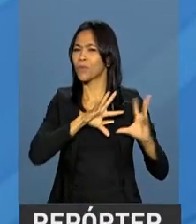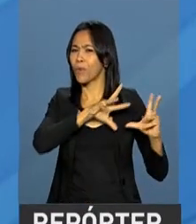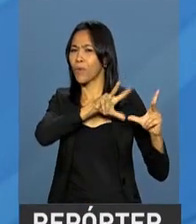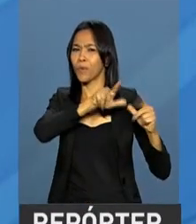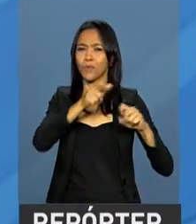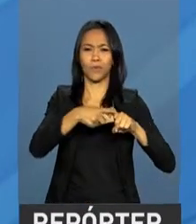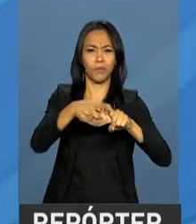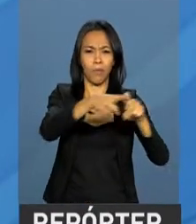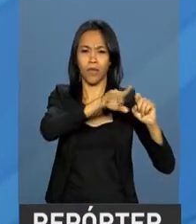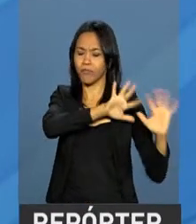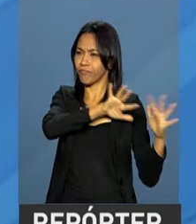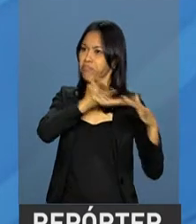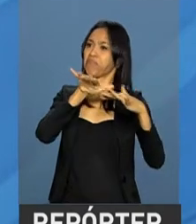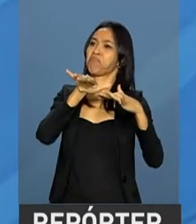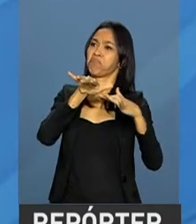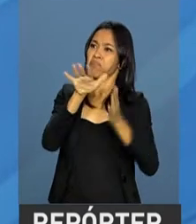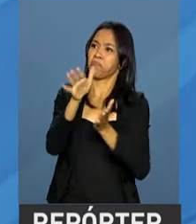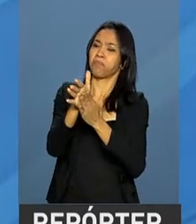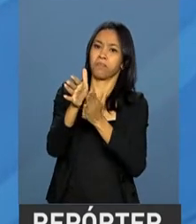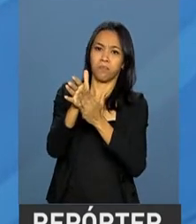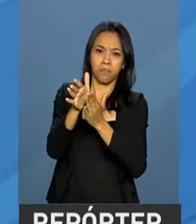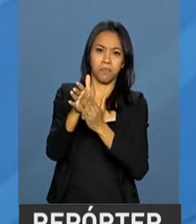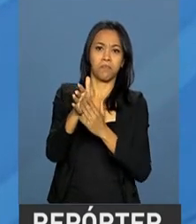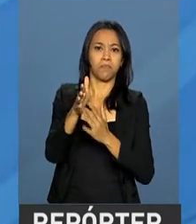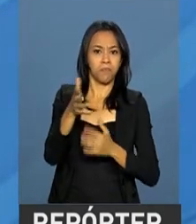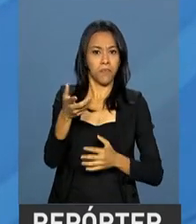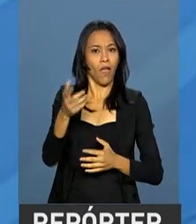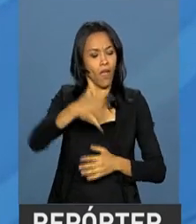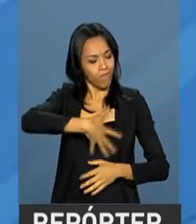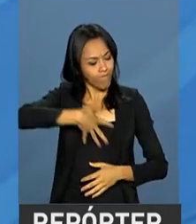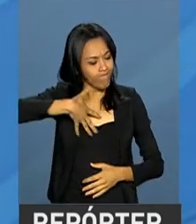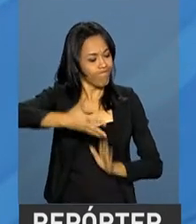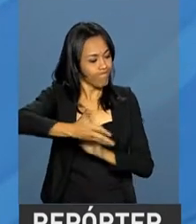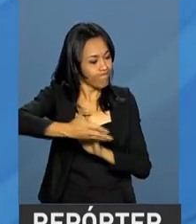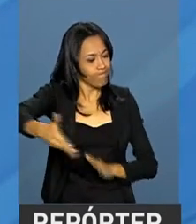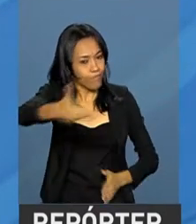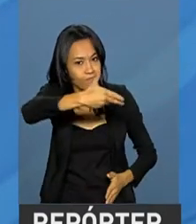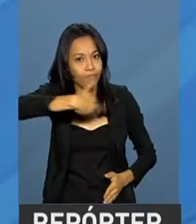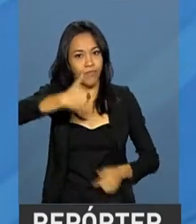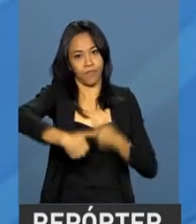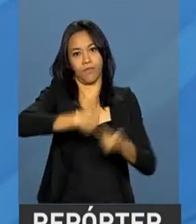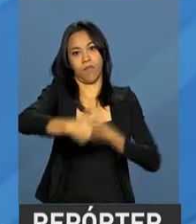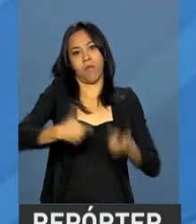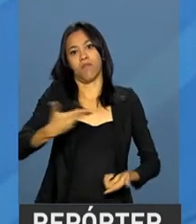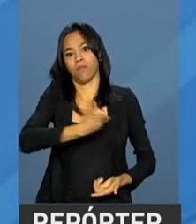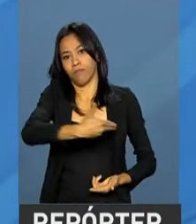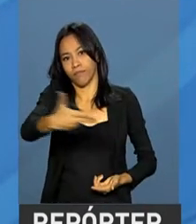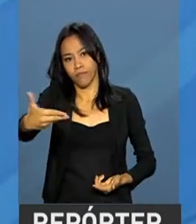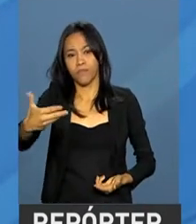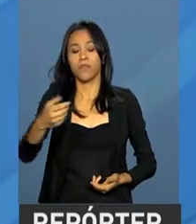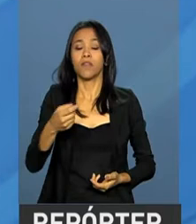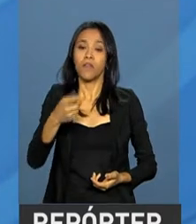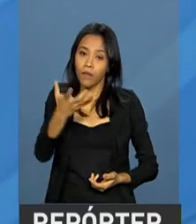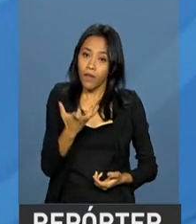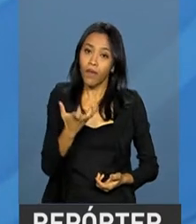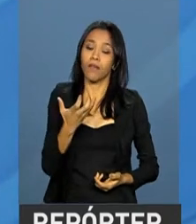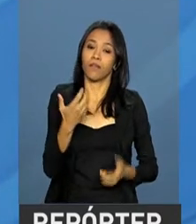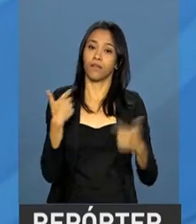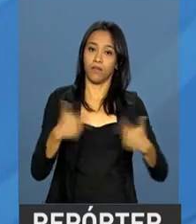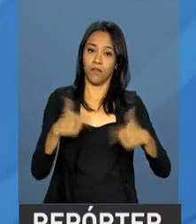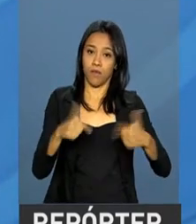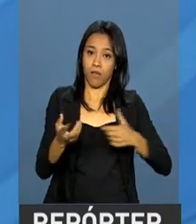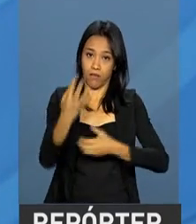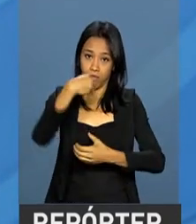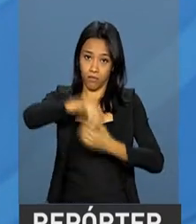classe médica brasileira como o nosso efetivo reconhecimento de quem quer fazer gestão no